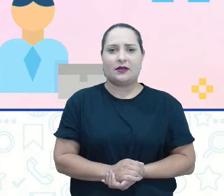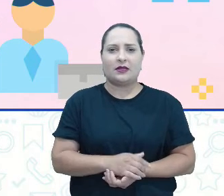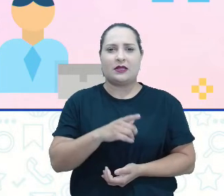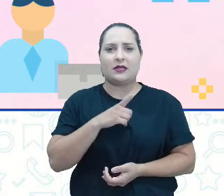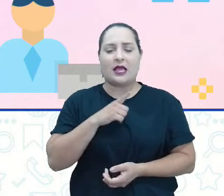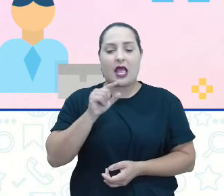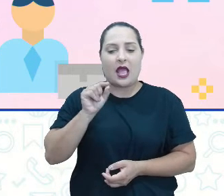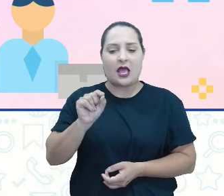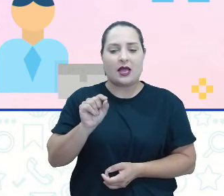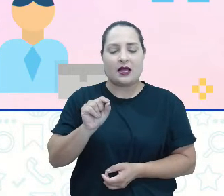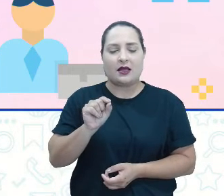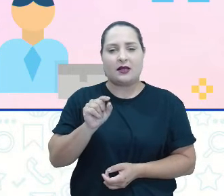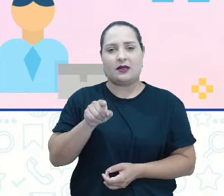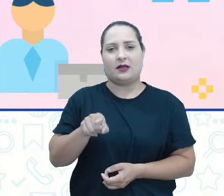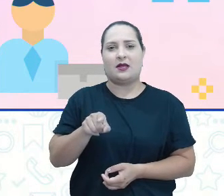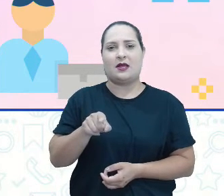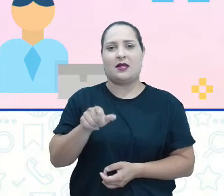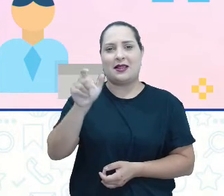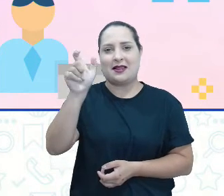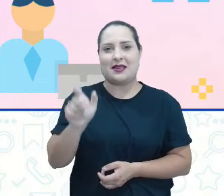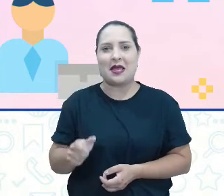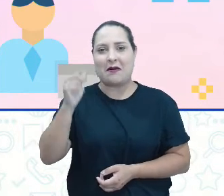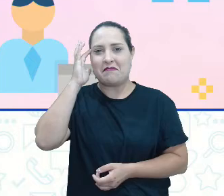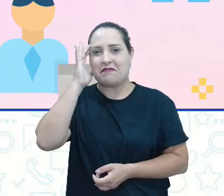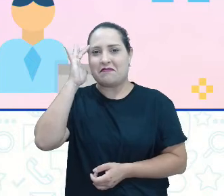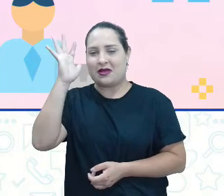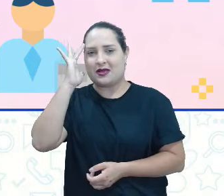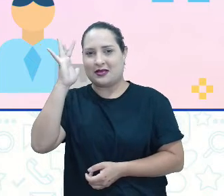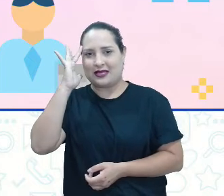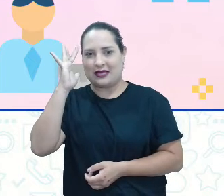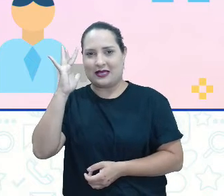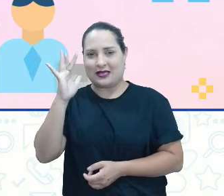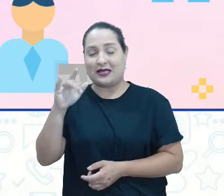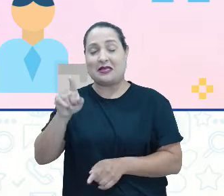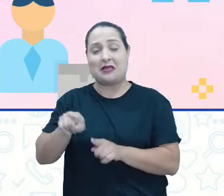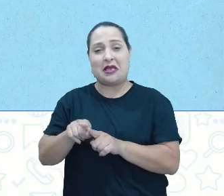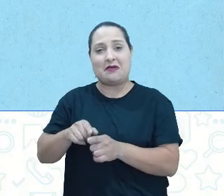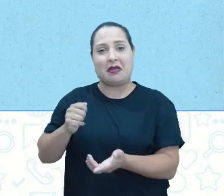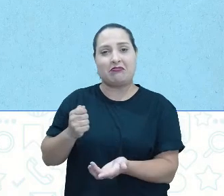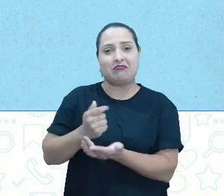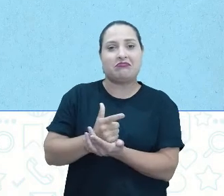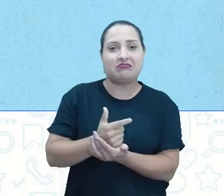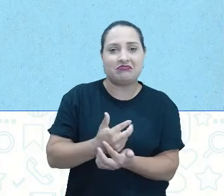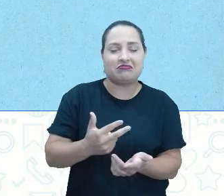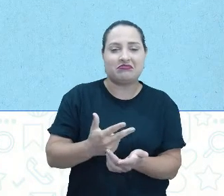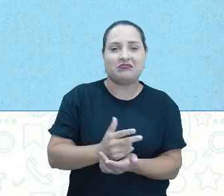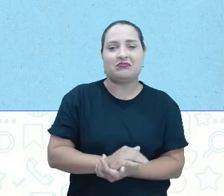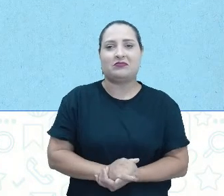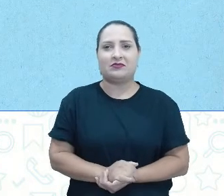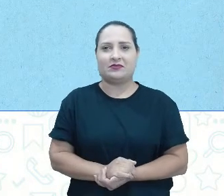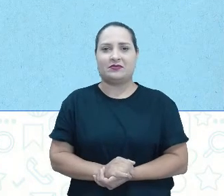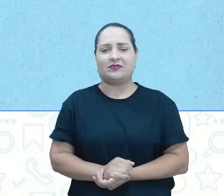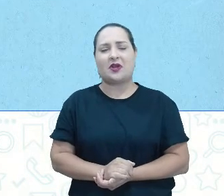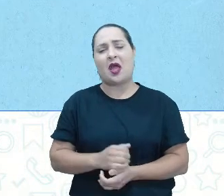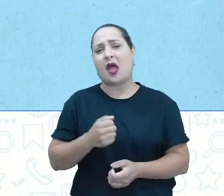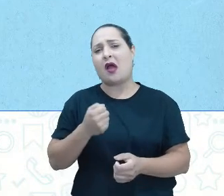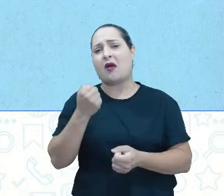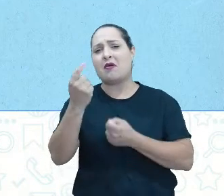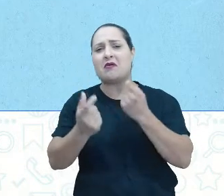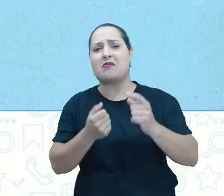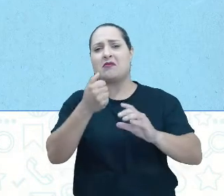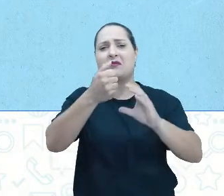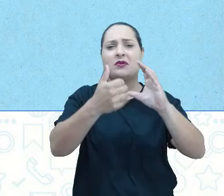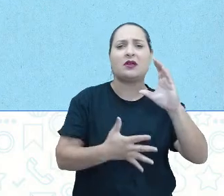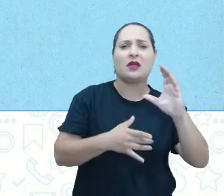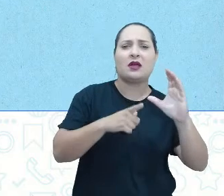tenha determinado tipo de comportamento, pensamento e atuação, tá? E algumas características, né? A gente